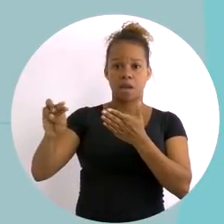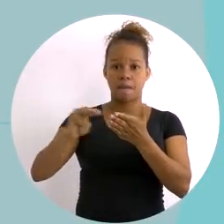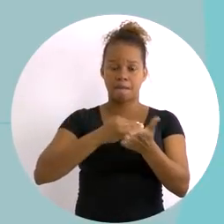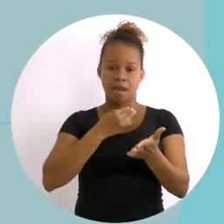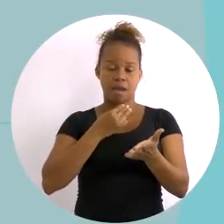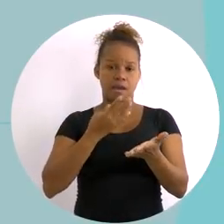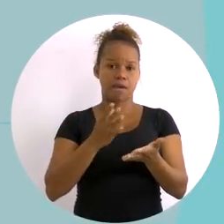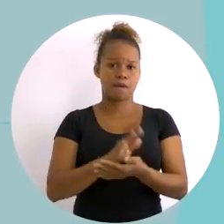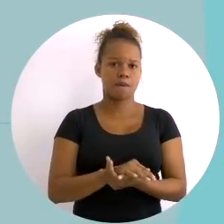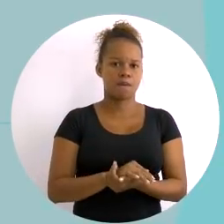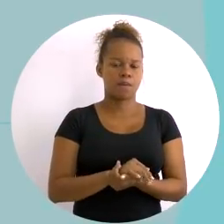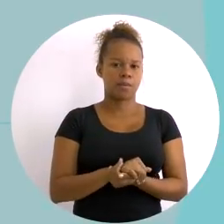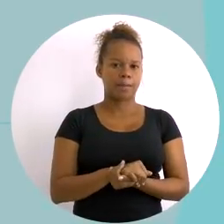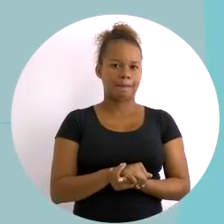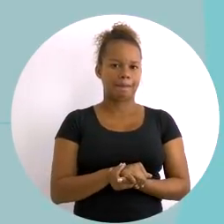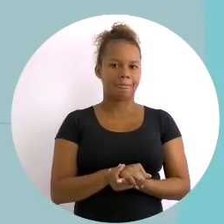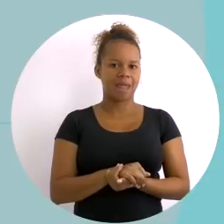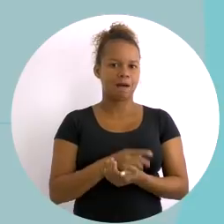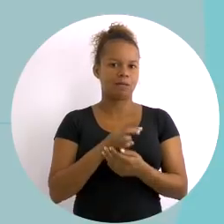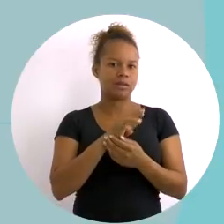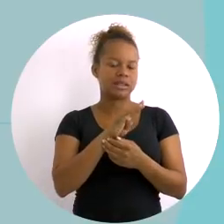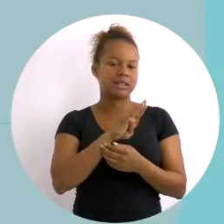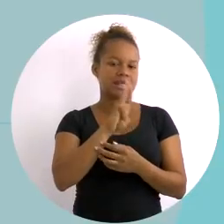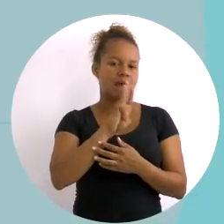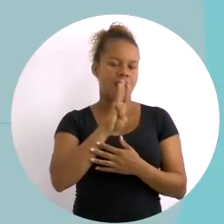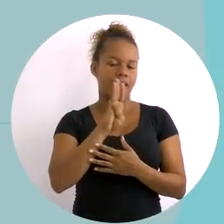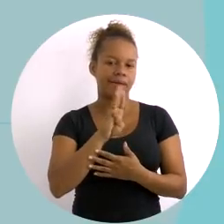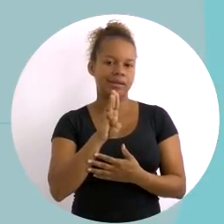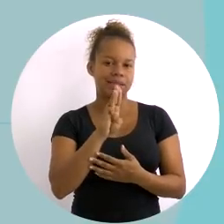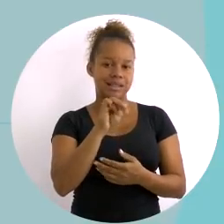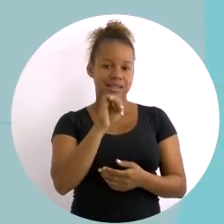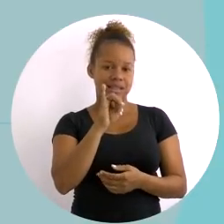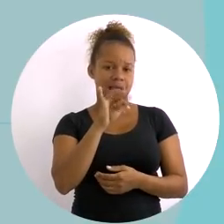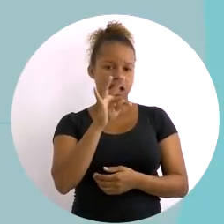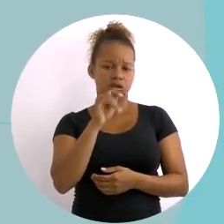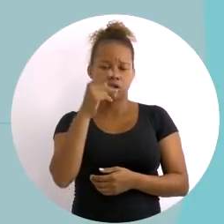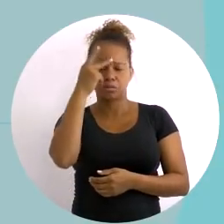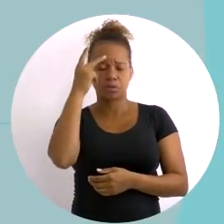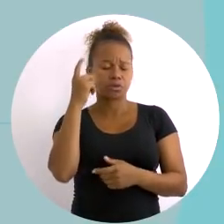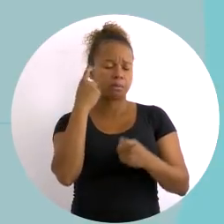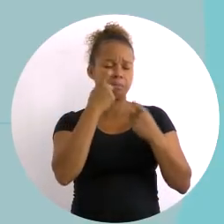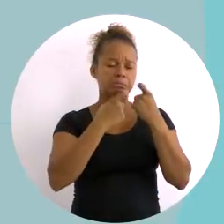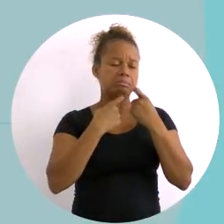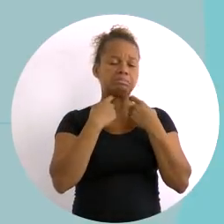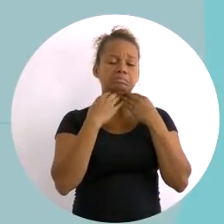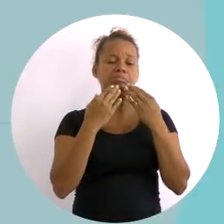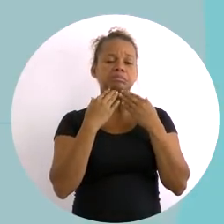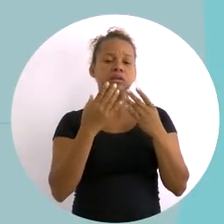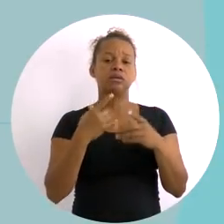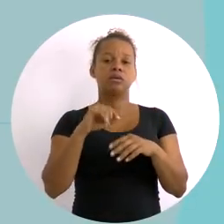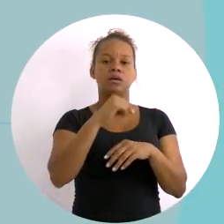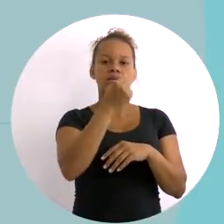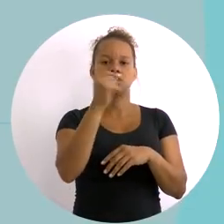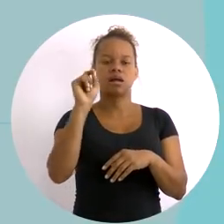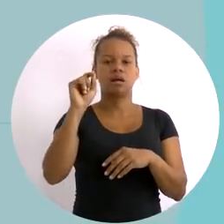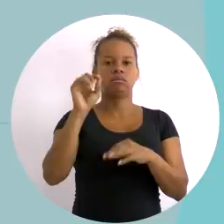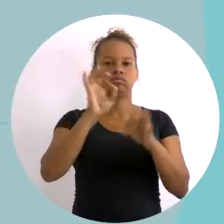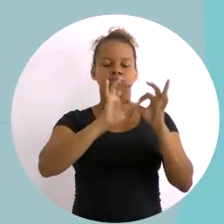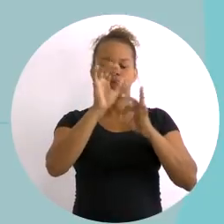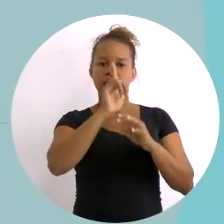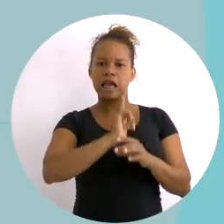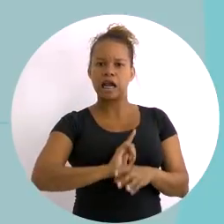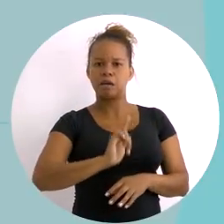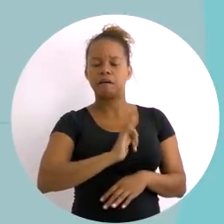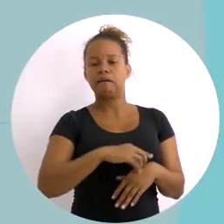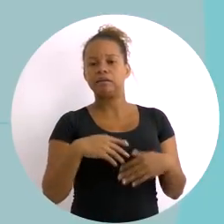ou posts em alguns sites onde as pessoas estão despreocupadas com acentuação, ortografia e